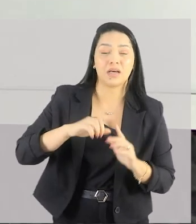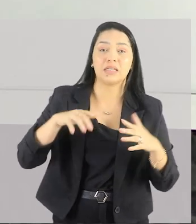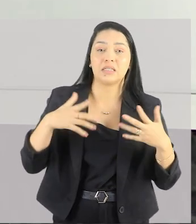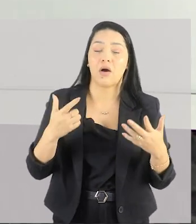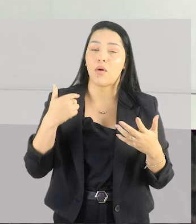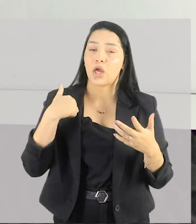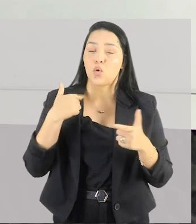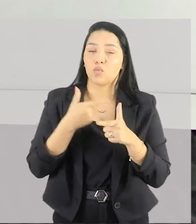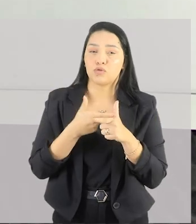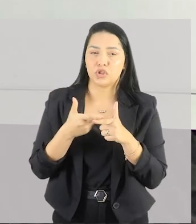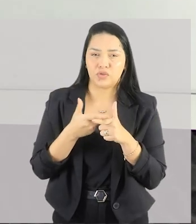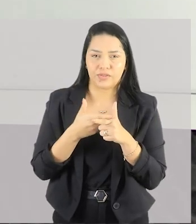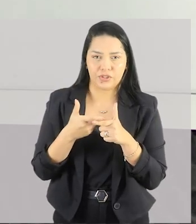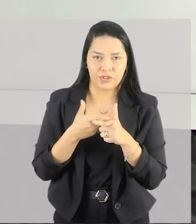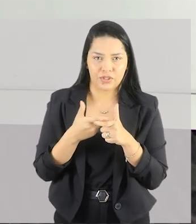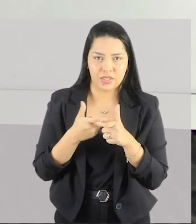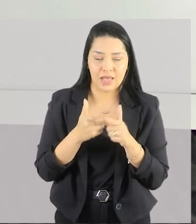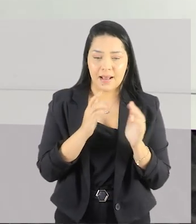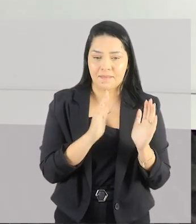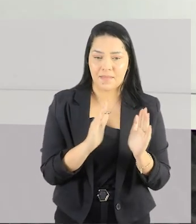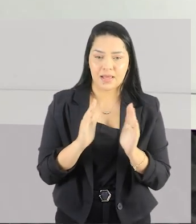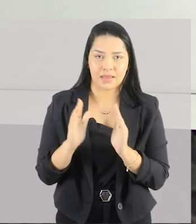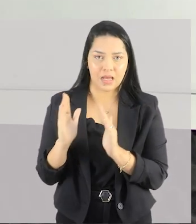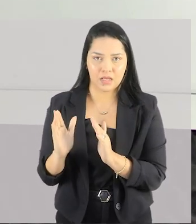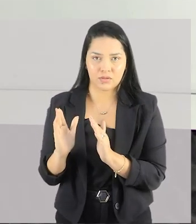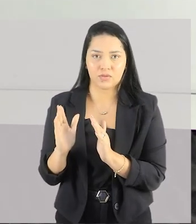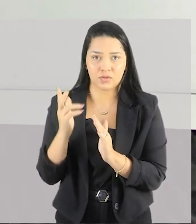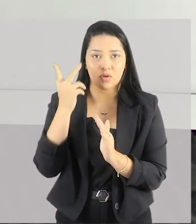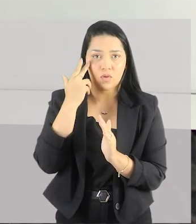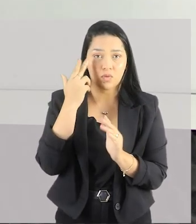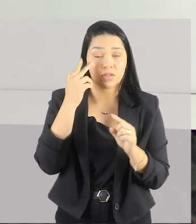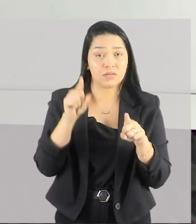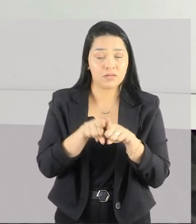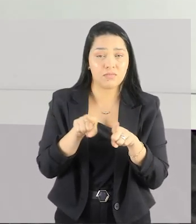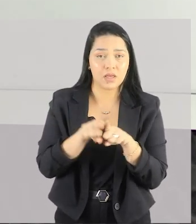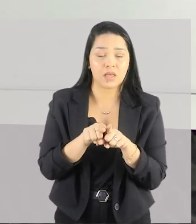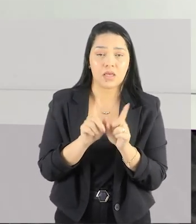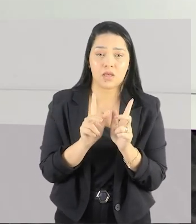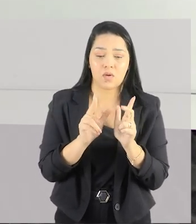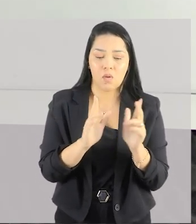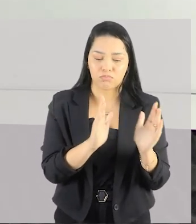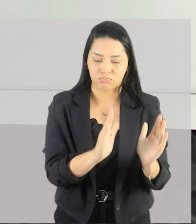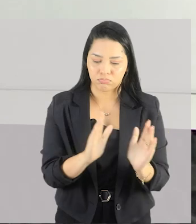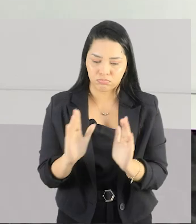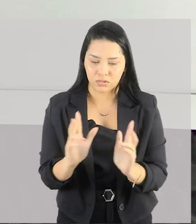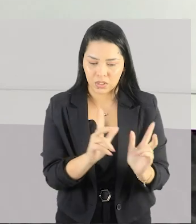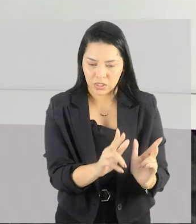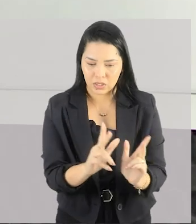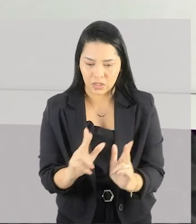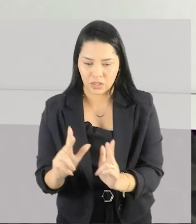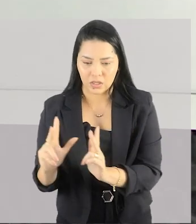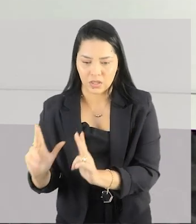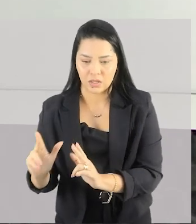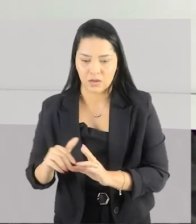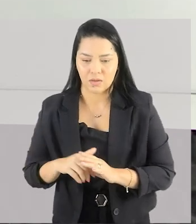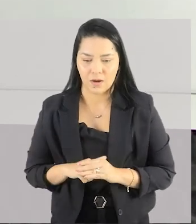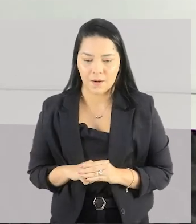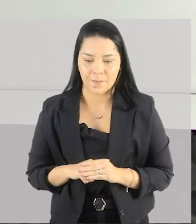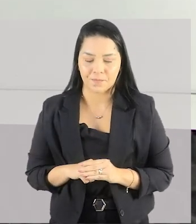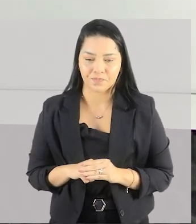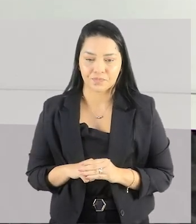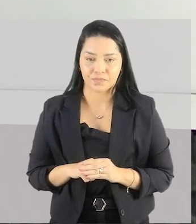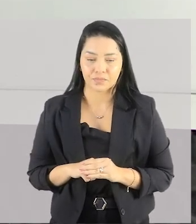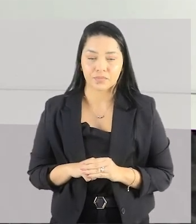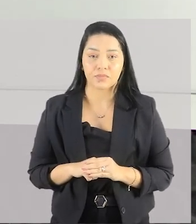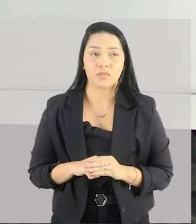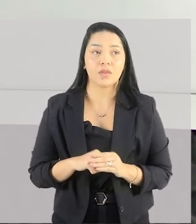vou dividir em pedaços comuns, em comprimentos comuns e vai ter o maior tamanho possível. Então aí, ó, é